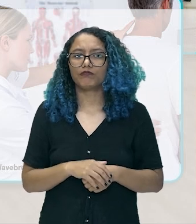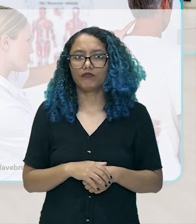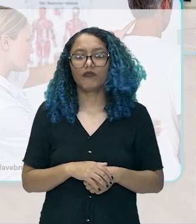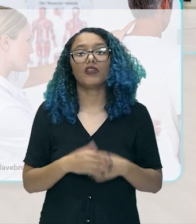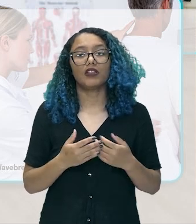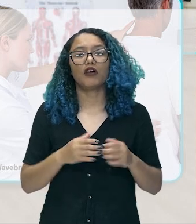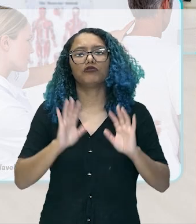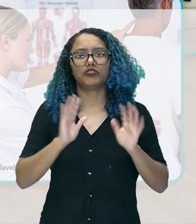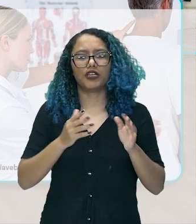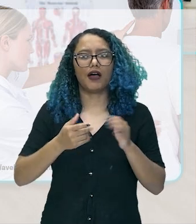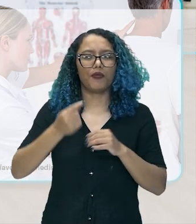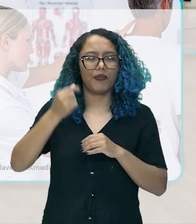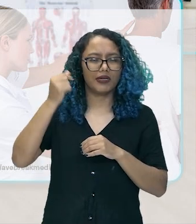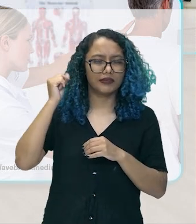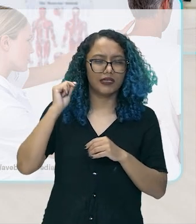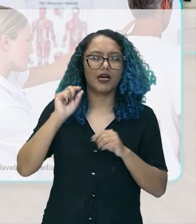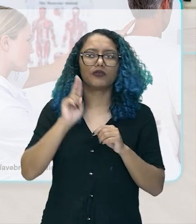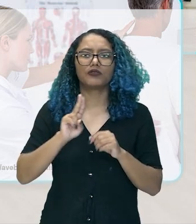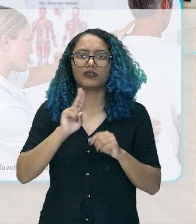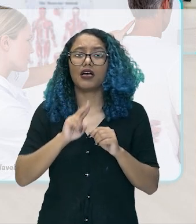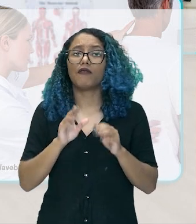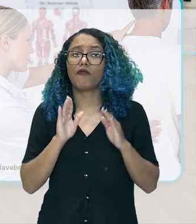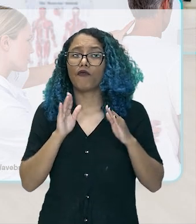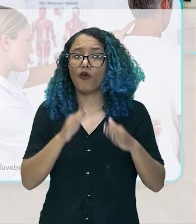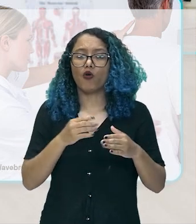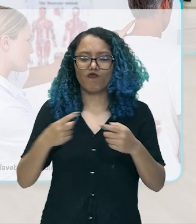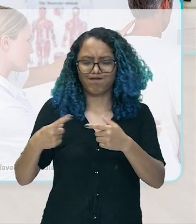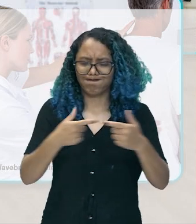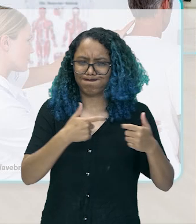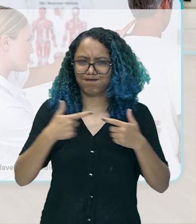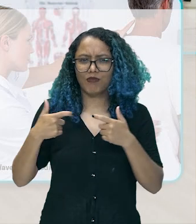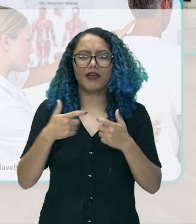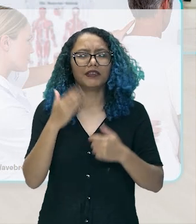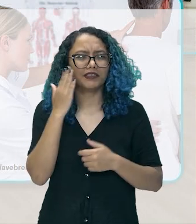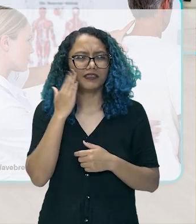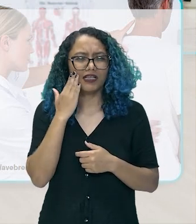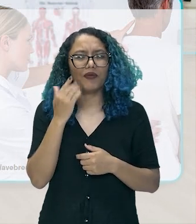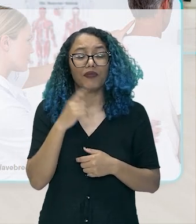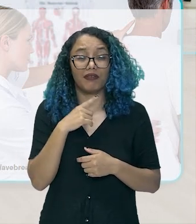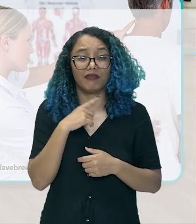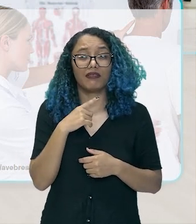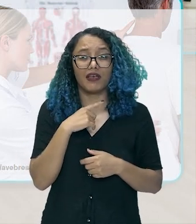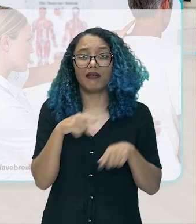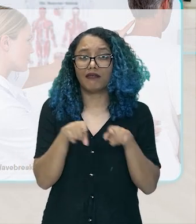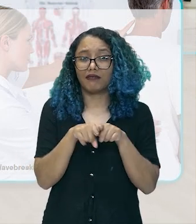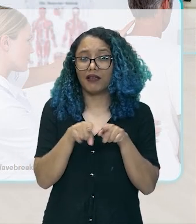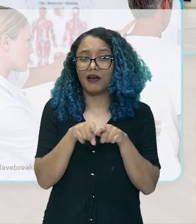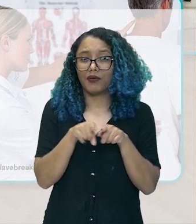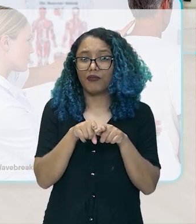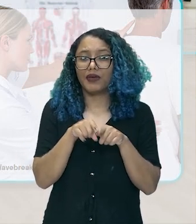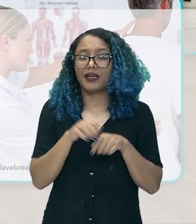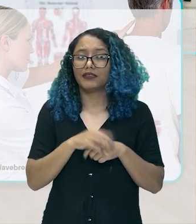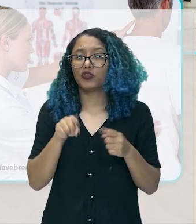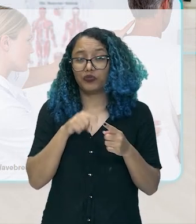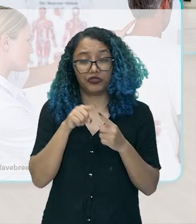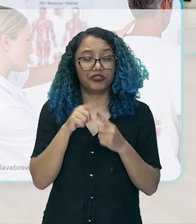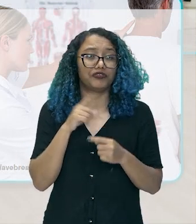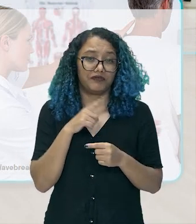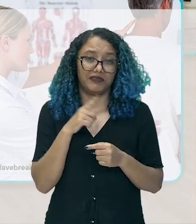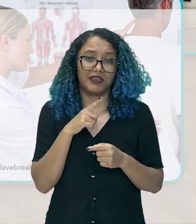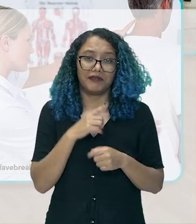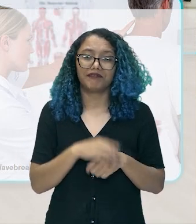gimnasistai. Difícil, né? Que tem por tradução aproximada treinar. Então, a palavra ginástica, né, de